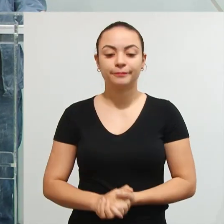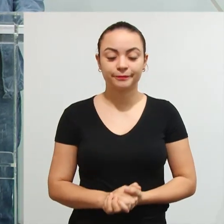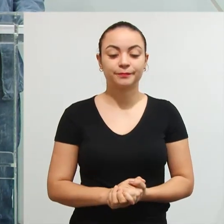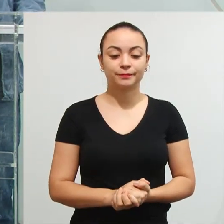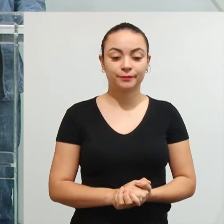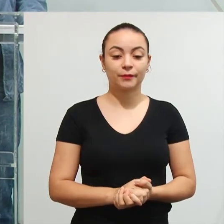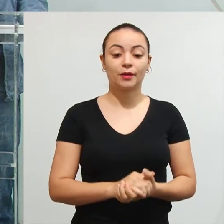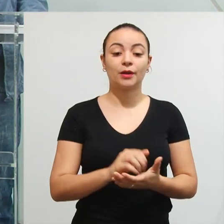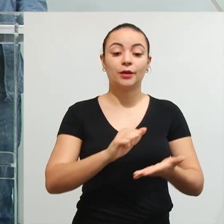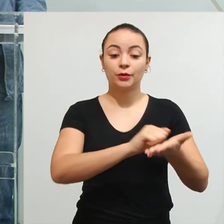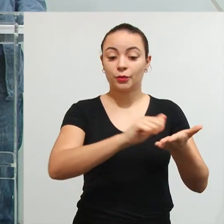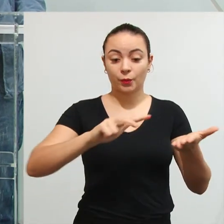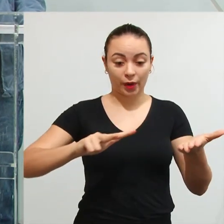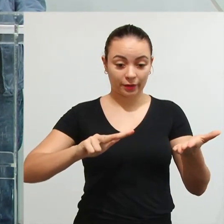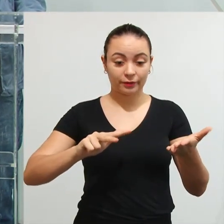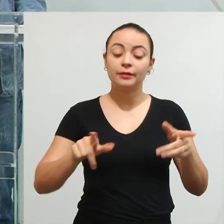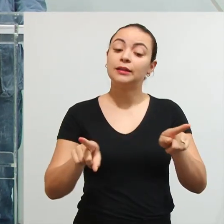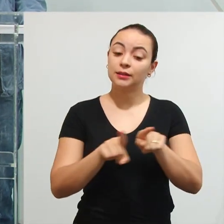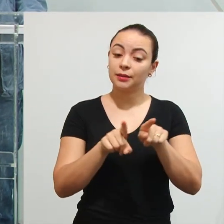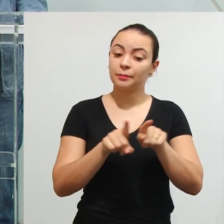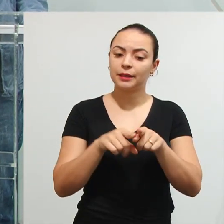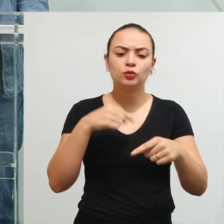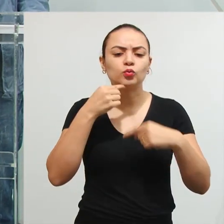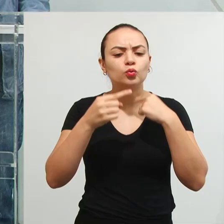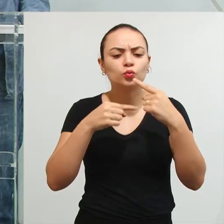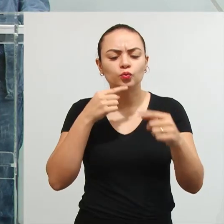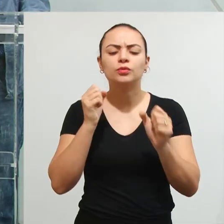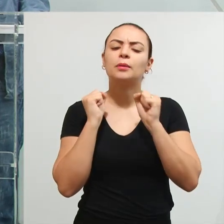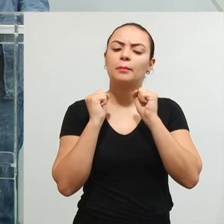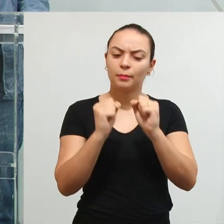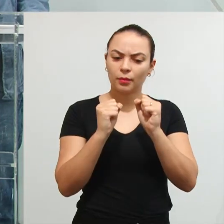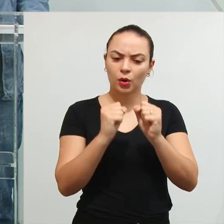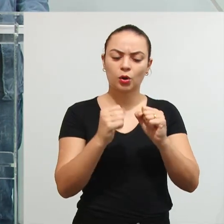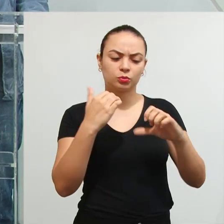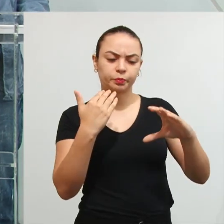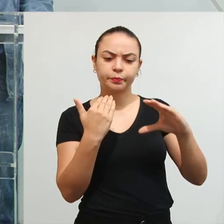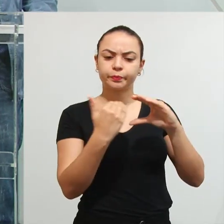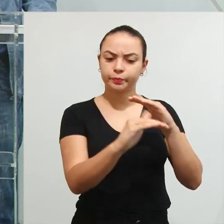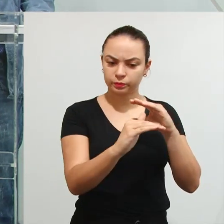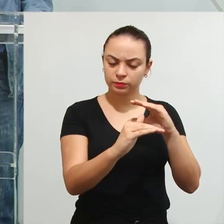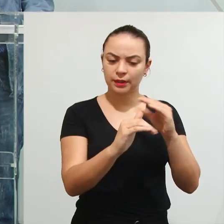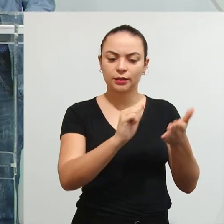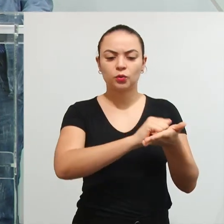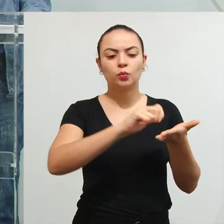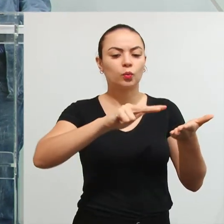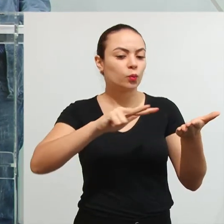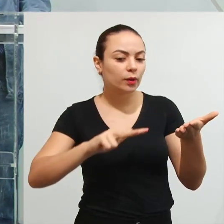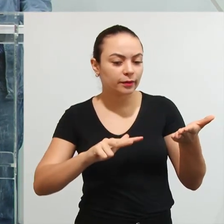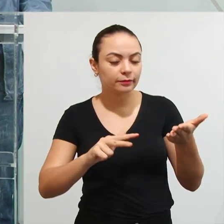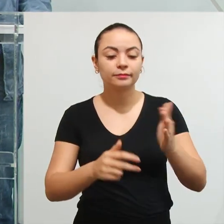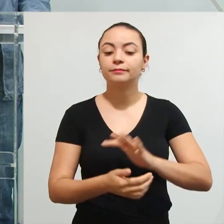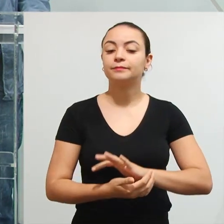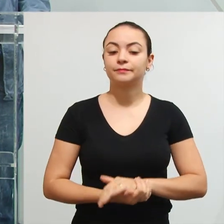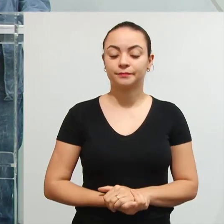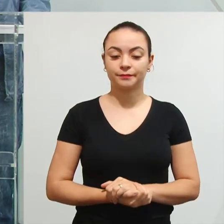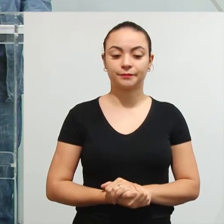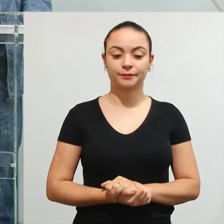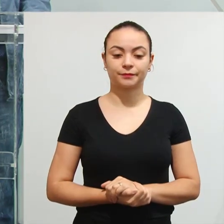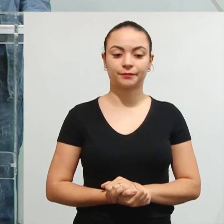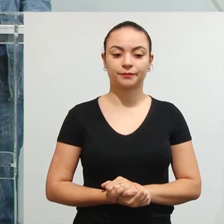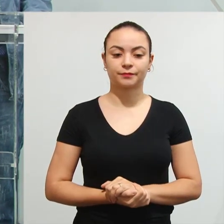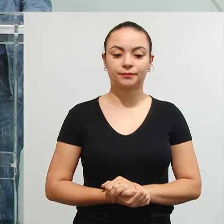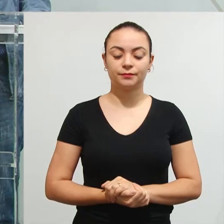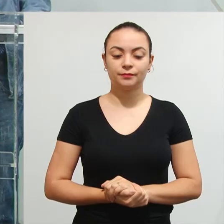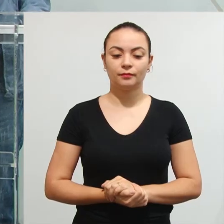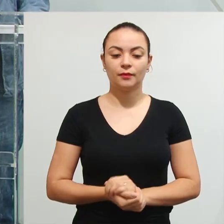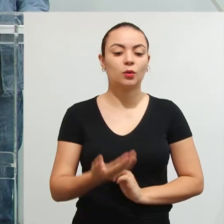você pode trocar com seu tutor. Então, na dúvida, entre em contato com o tutor e aí sane essa dúvida, ou você pode entrar em contato